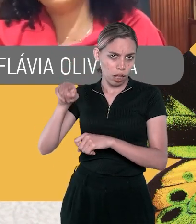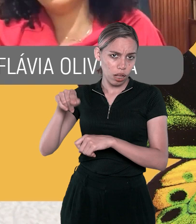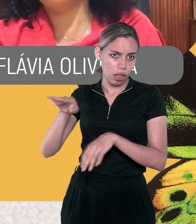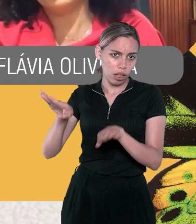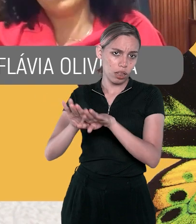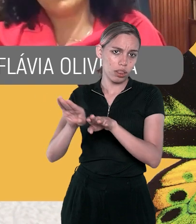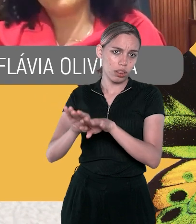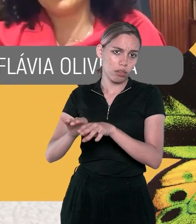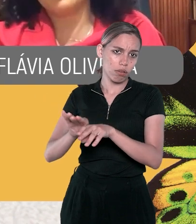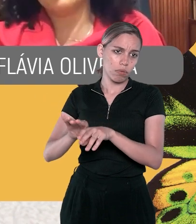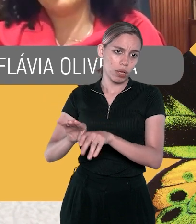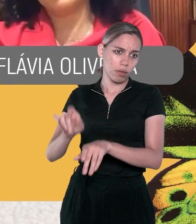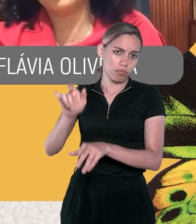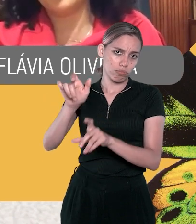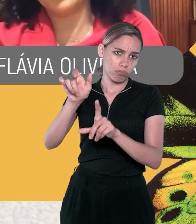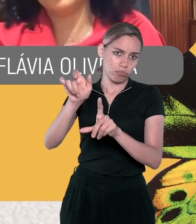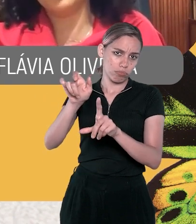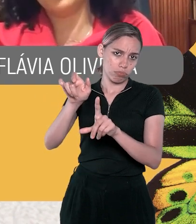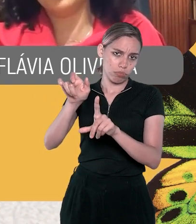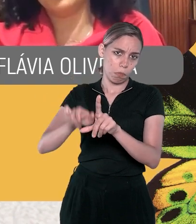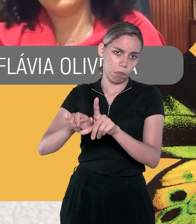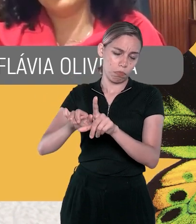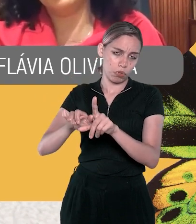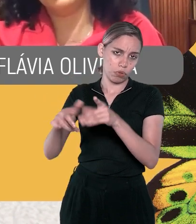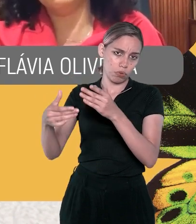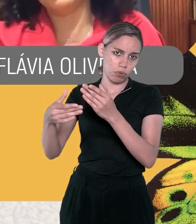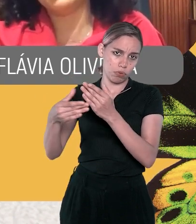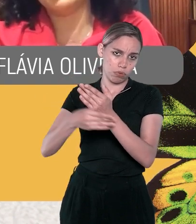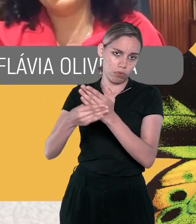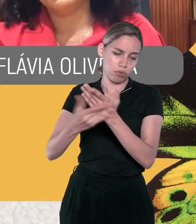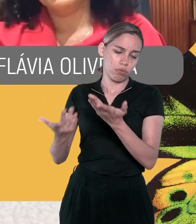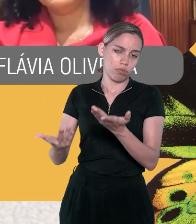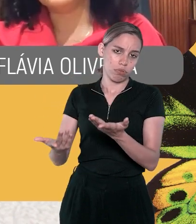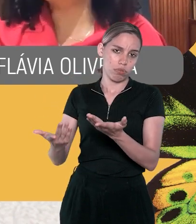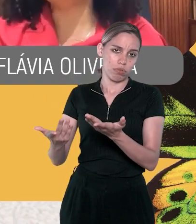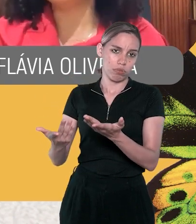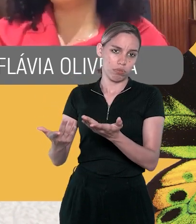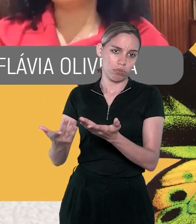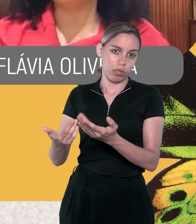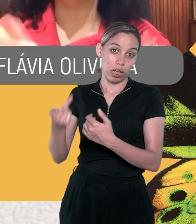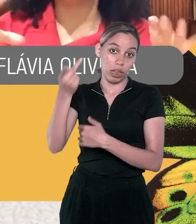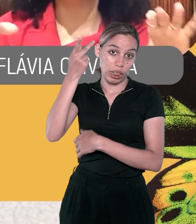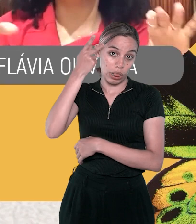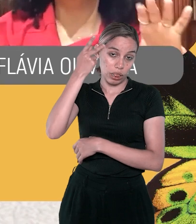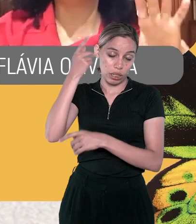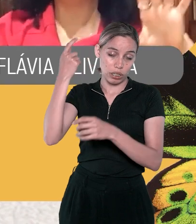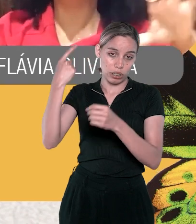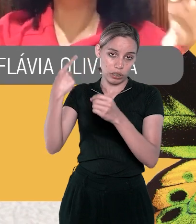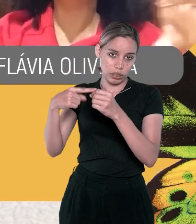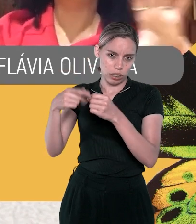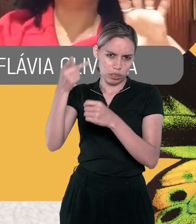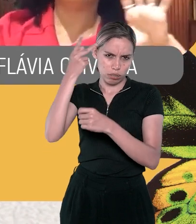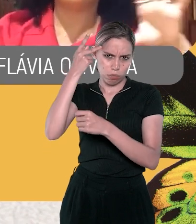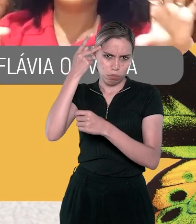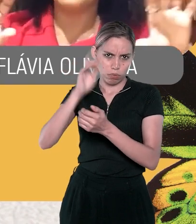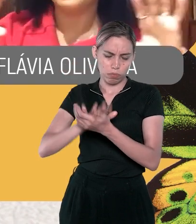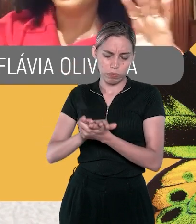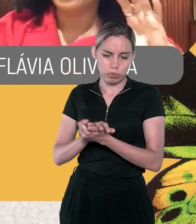Paulo é uma personagem do livro, assim, sem dúvida alguma, né? Você